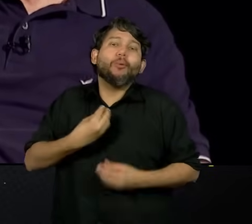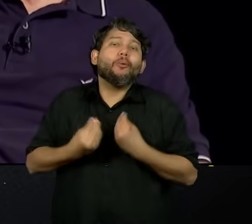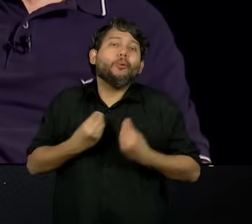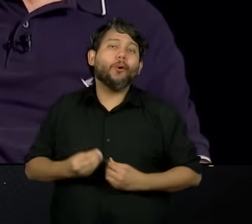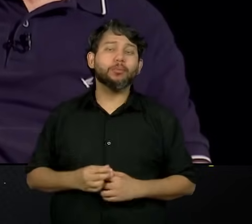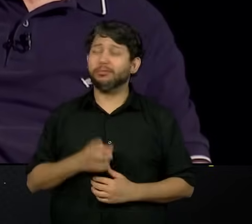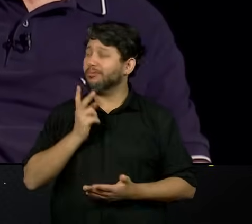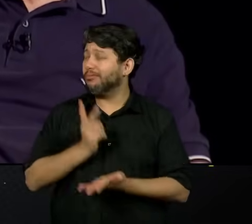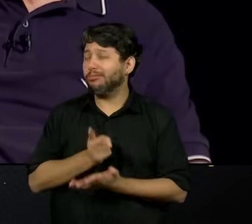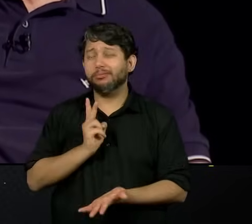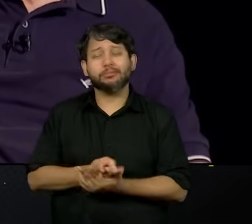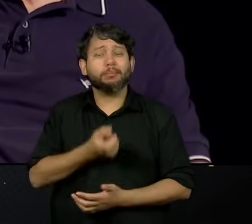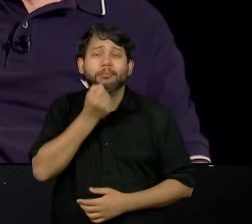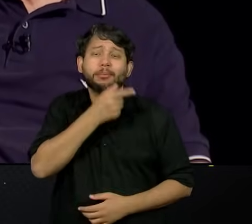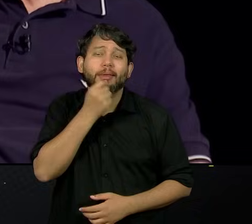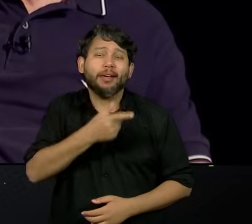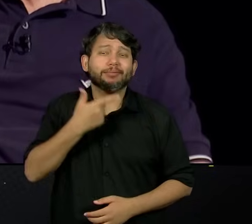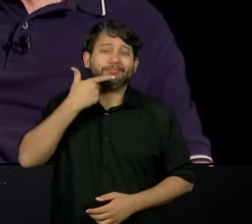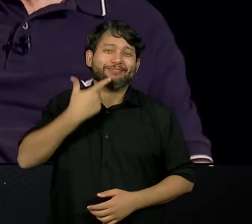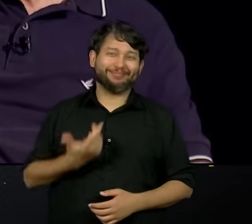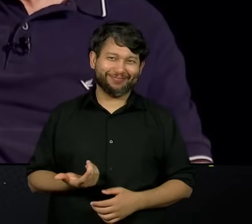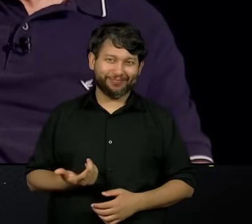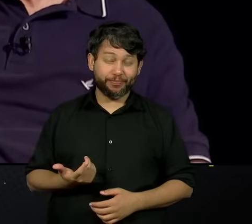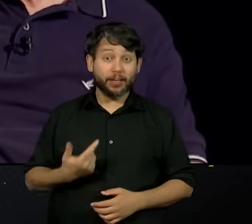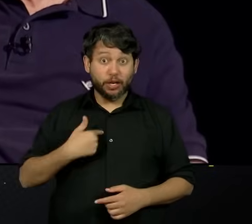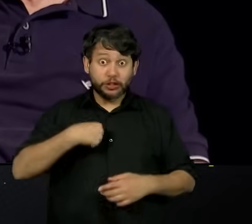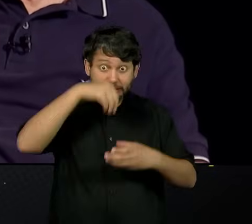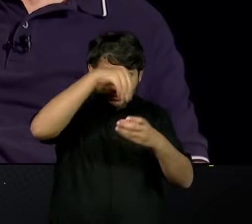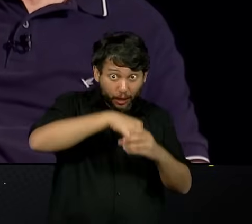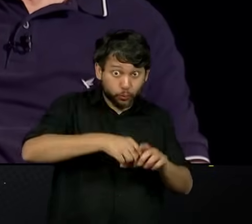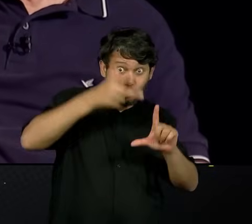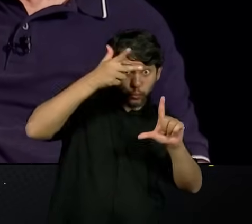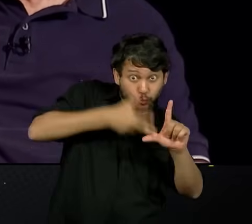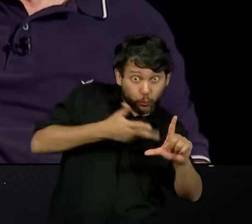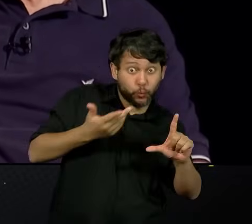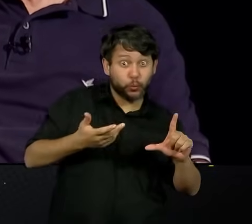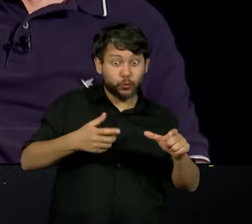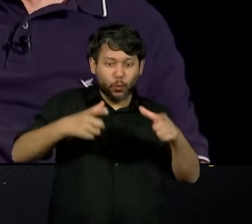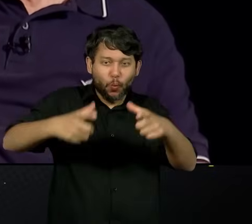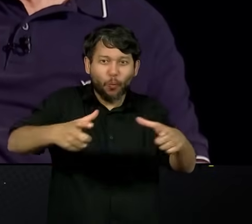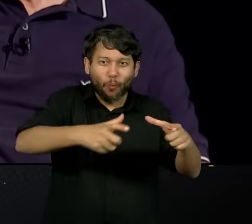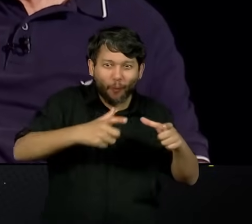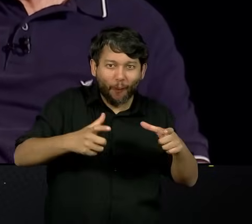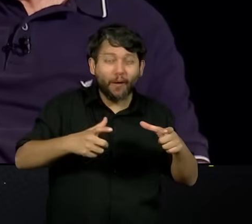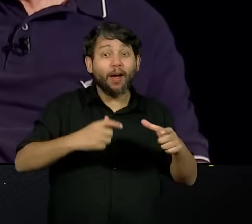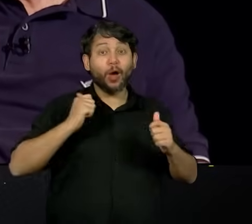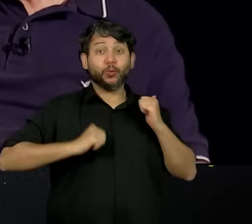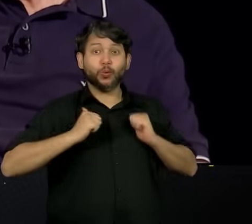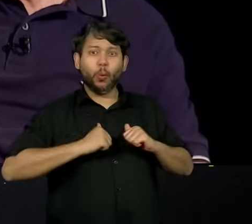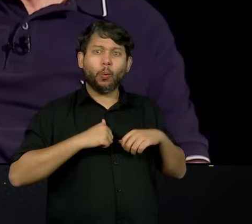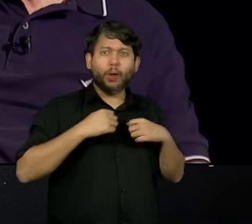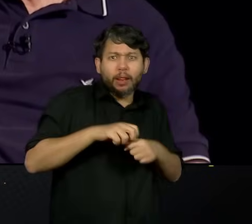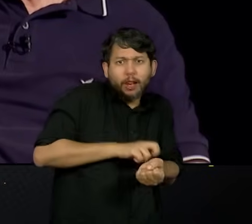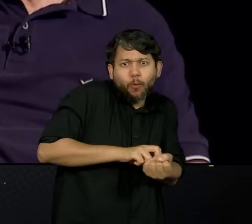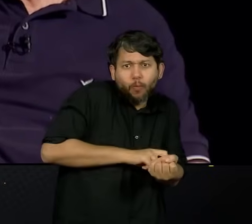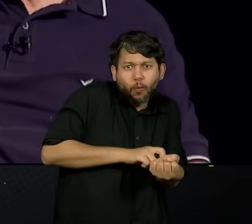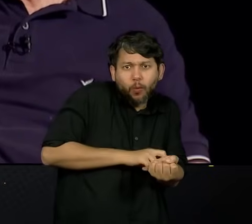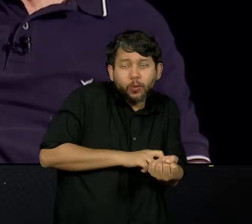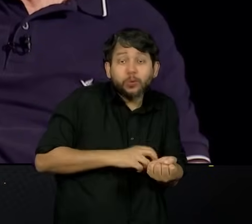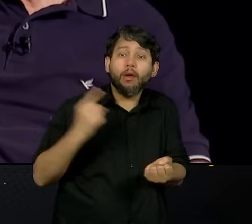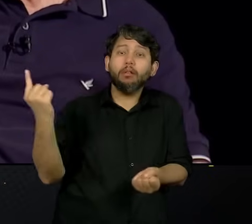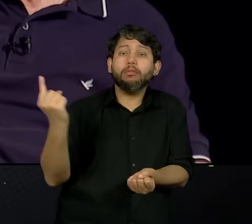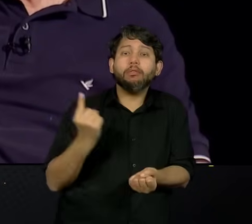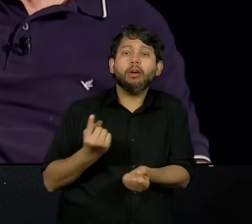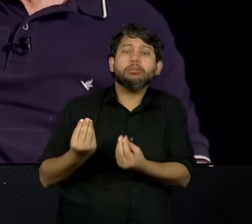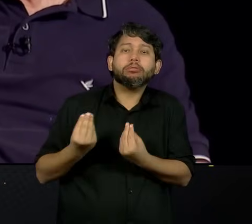né, e assim ele tranquilizava os atores no estúdio ou no set, onde quer que ele estivesse. Ele deixava o microfone aberto